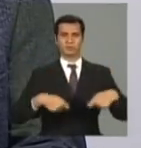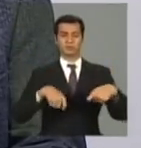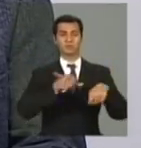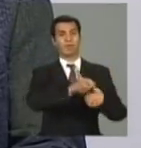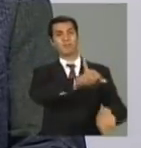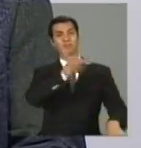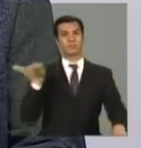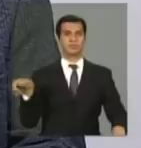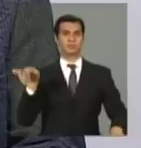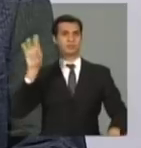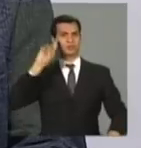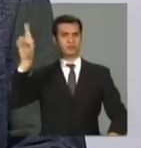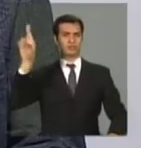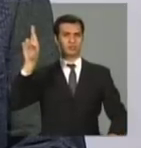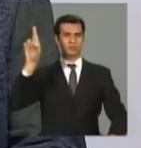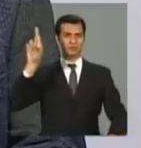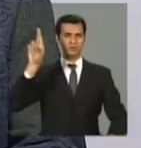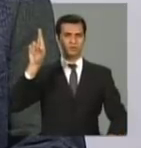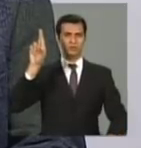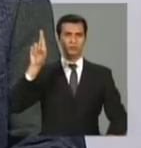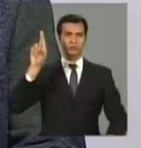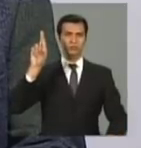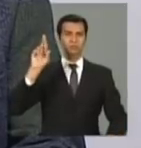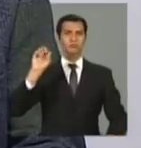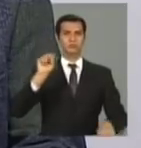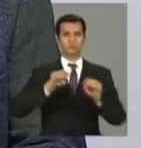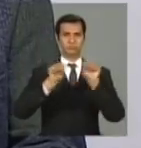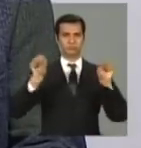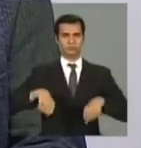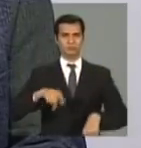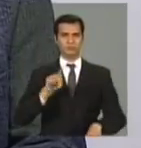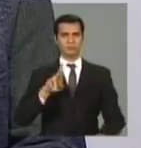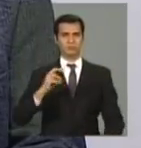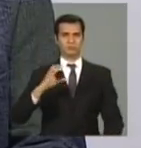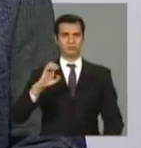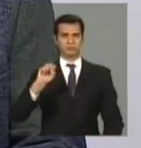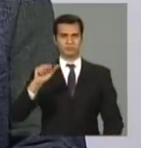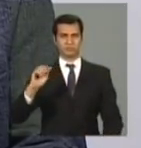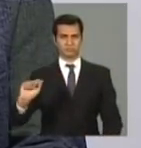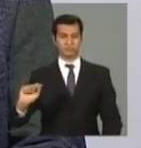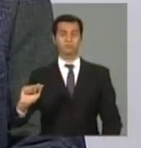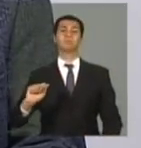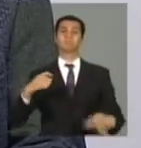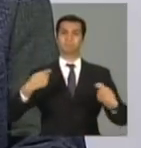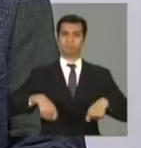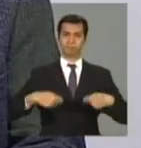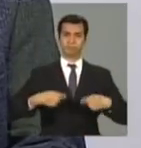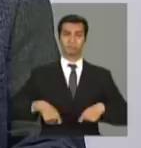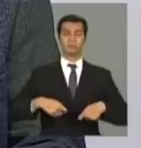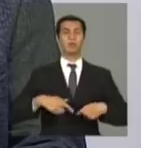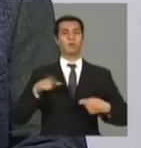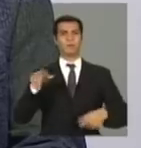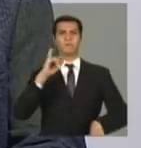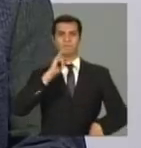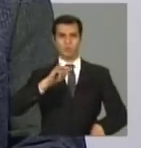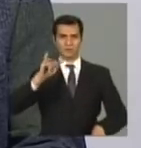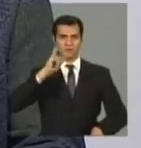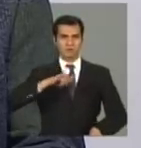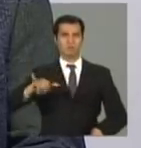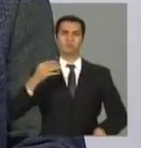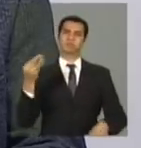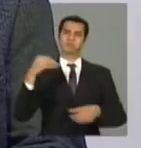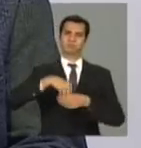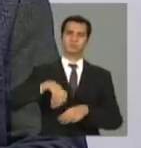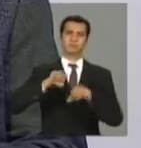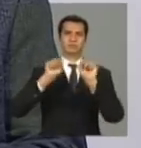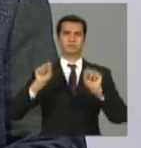gestor, o operador do sistema presença. E com isso, a informação estará também lá no sistema presença e